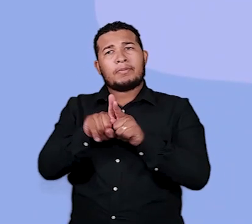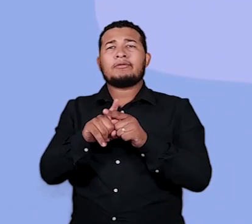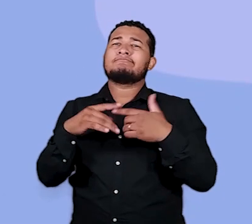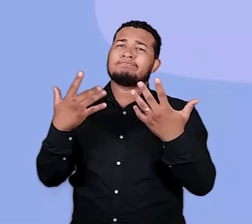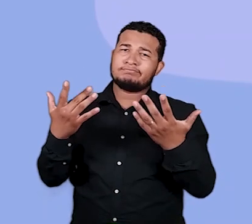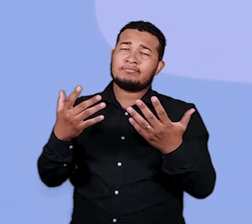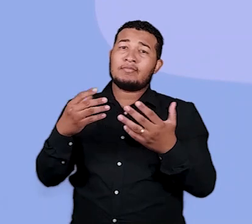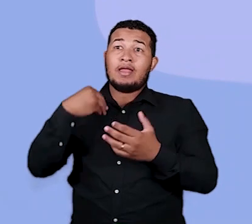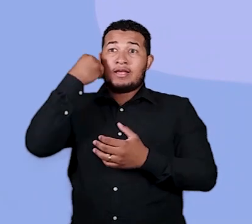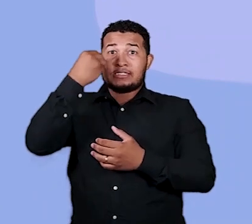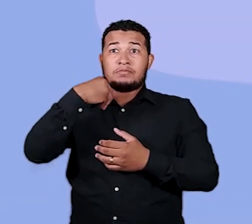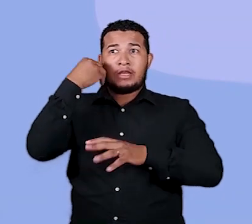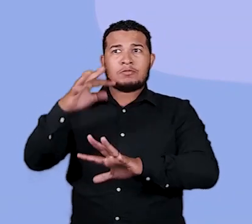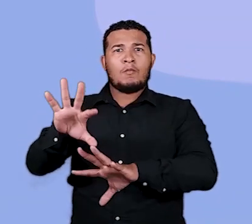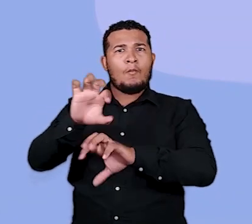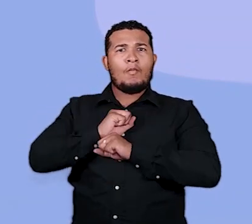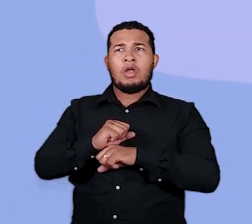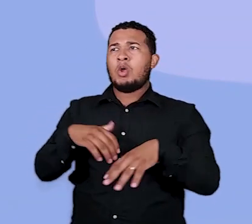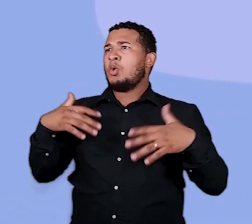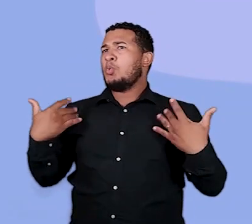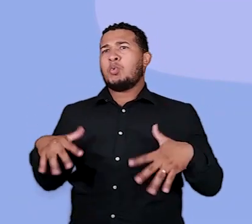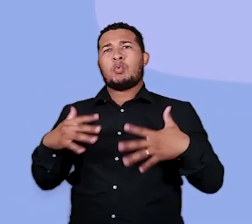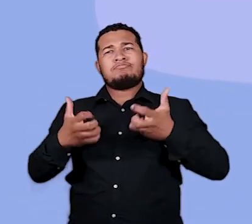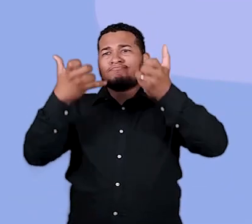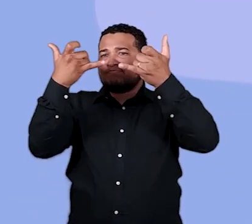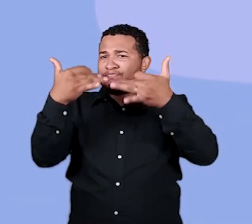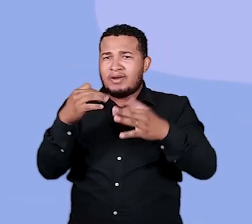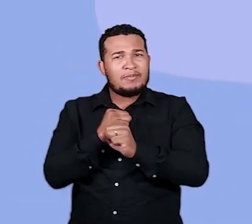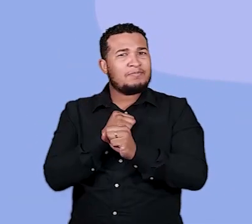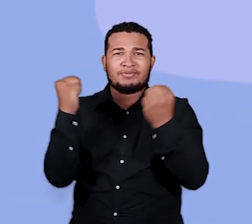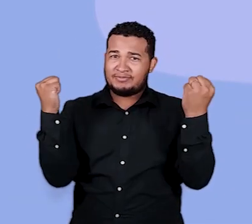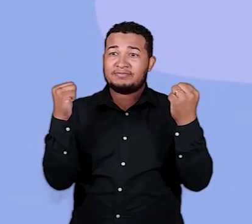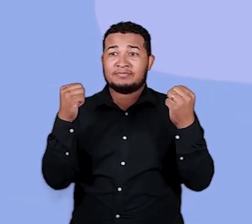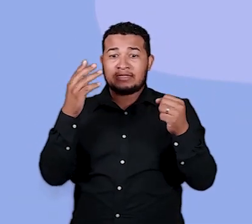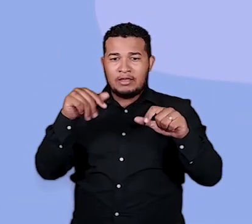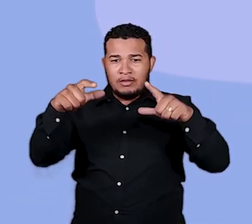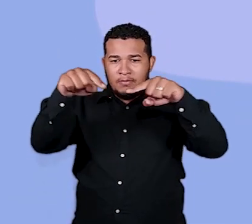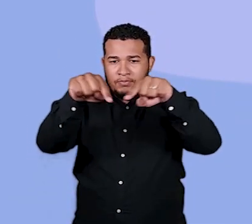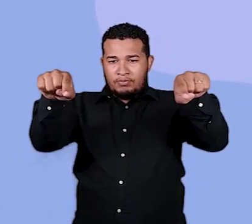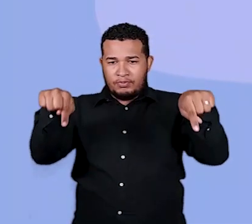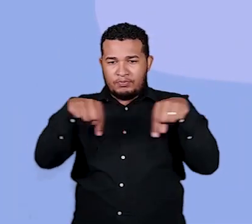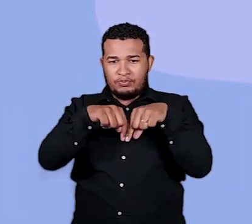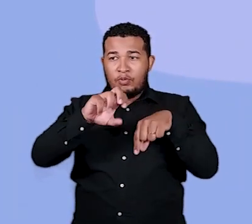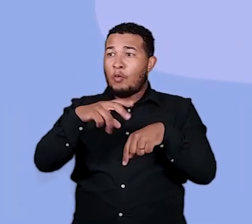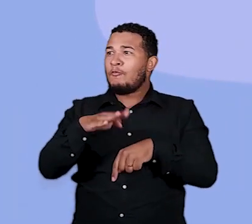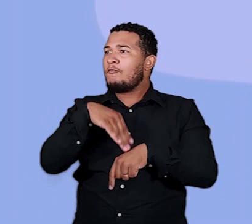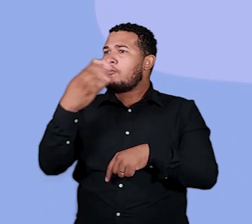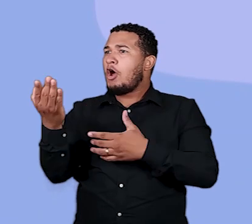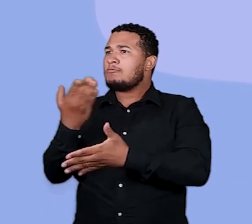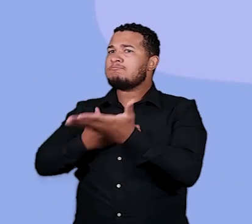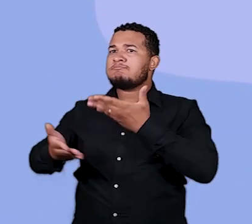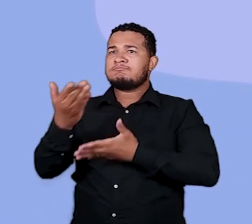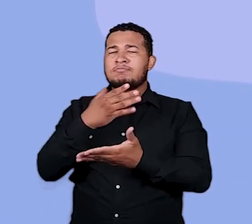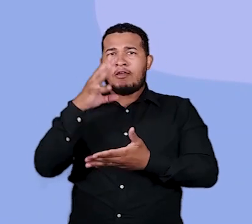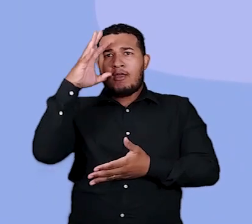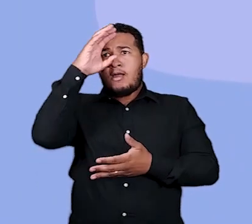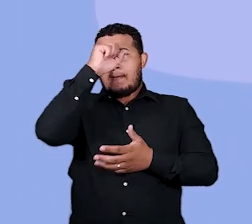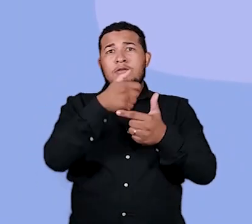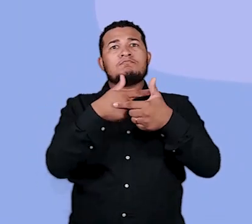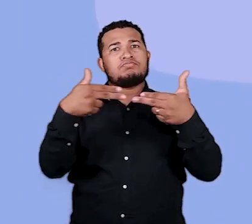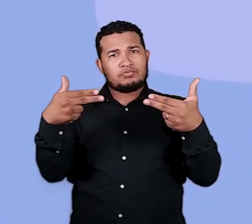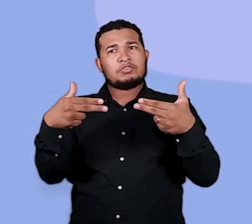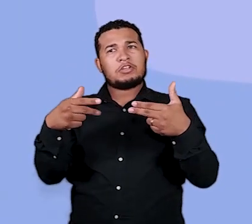tudo, a experiência adquirida é inenarrável. Tanto nos tabuleiros como fora deles,